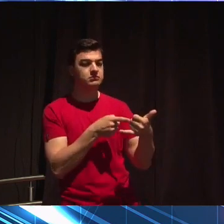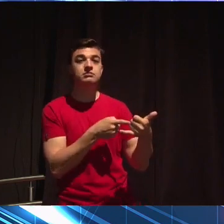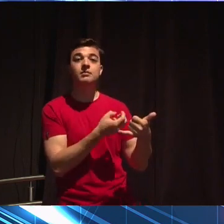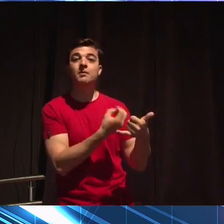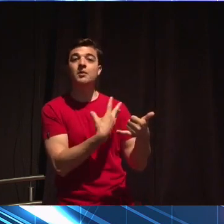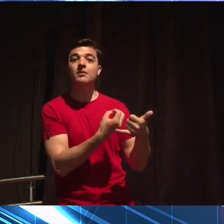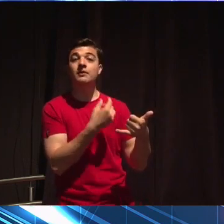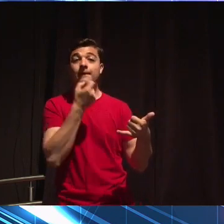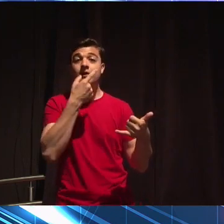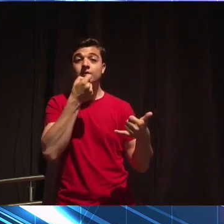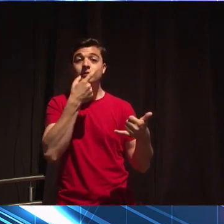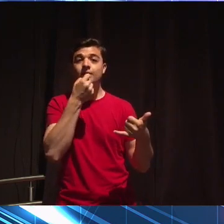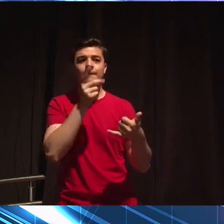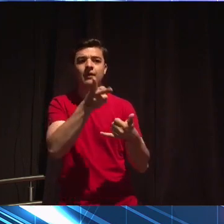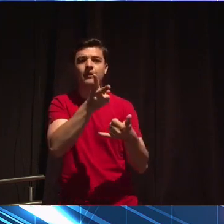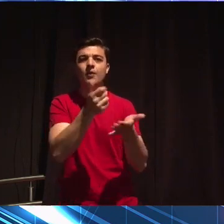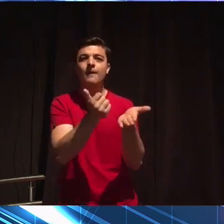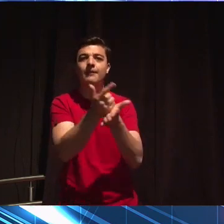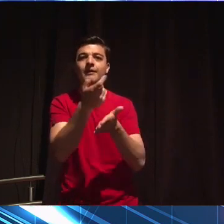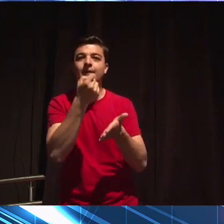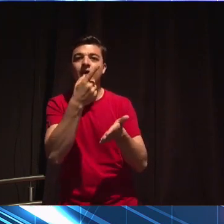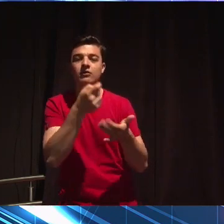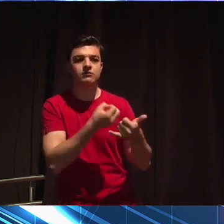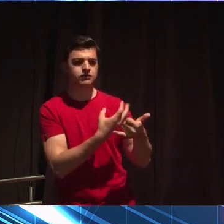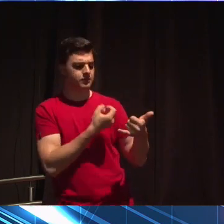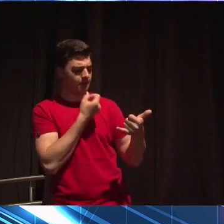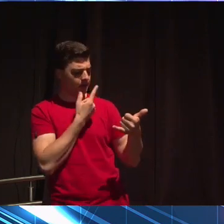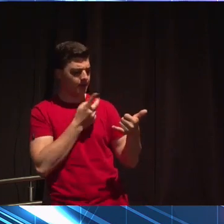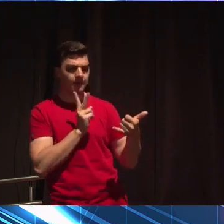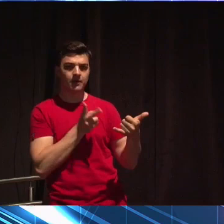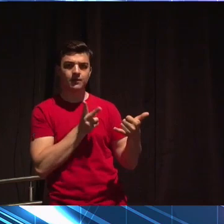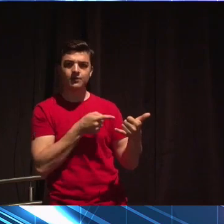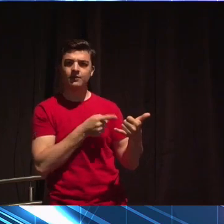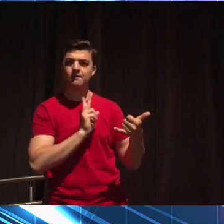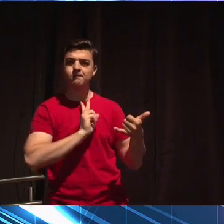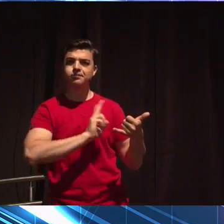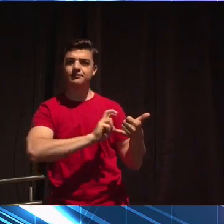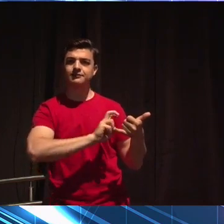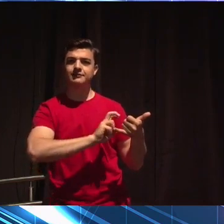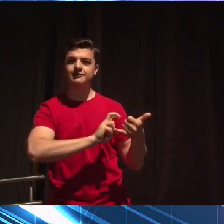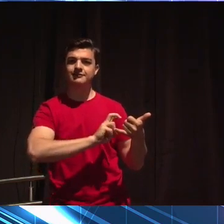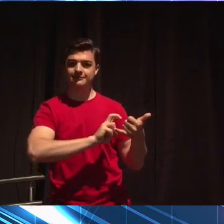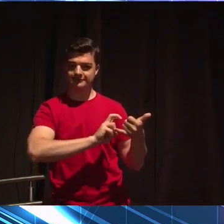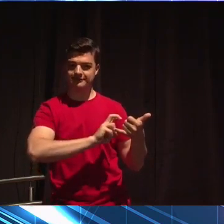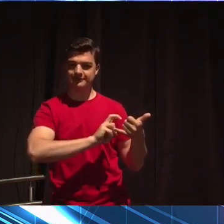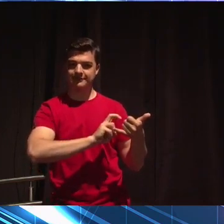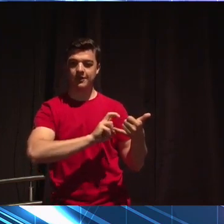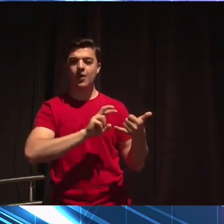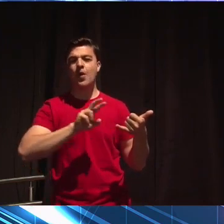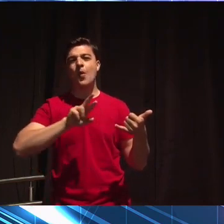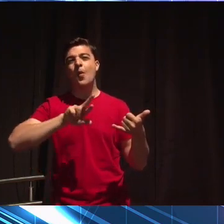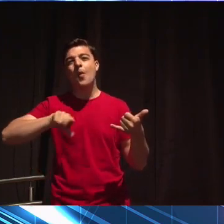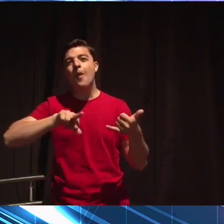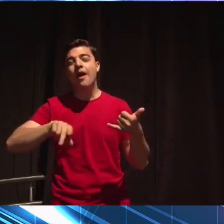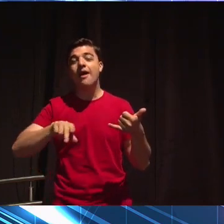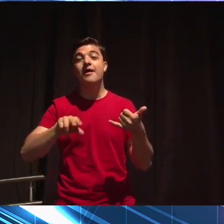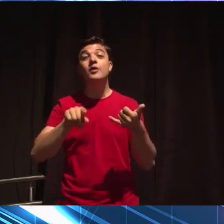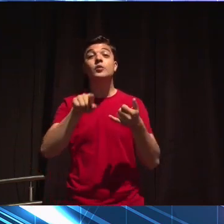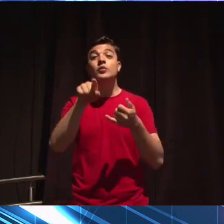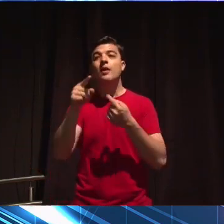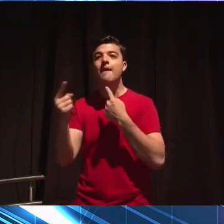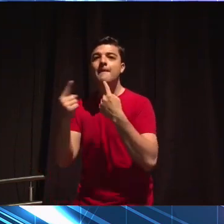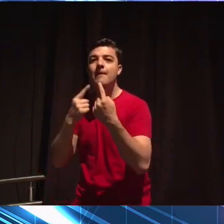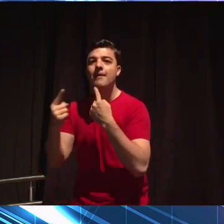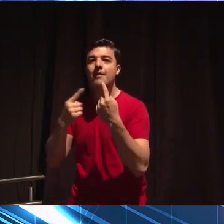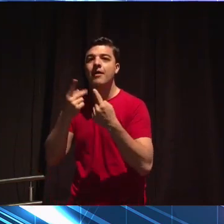Isso... Oi? Isso não é necessariamente ele está te ouvindo, ele não ouviu a conversa sua com a sua irmã, mas ele sabe onde a